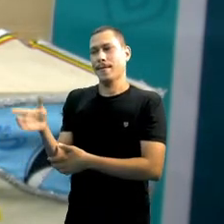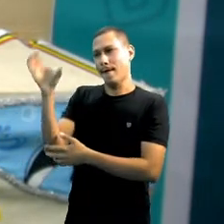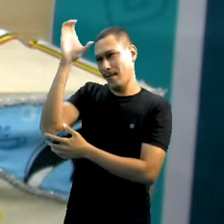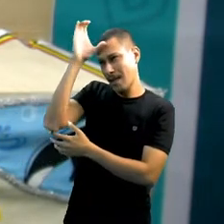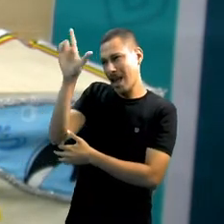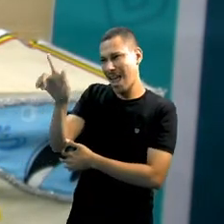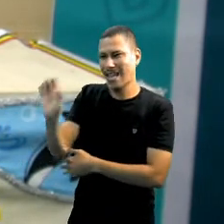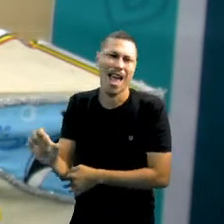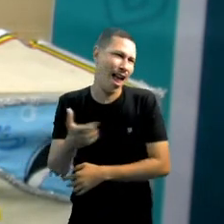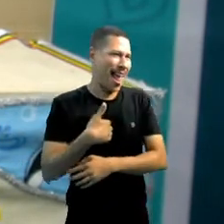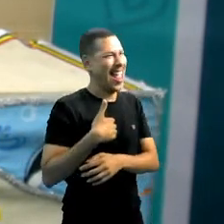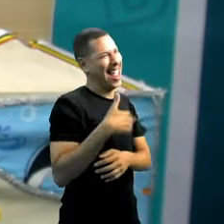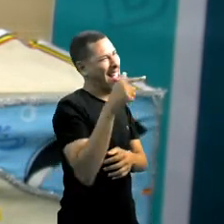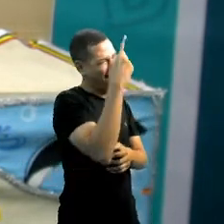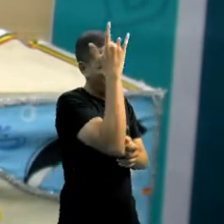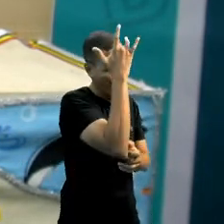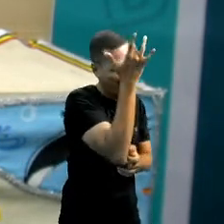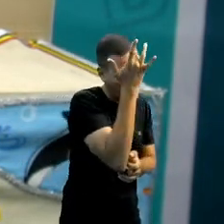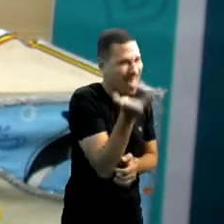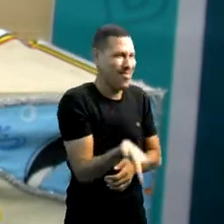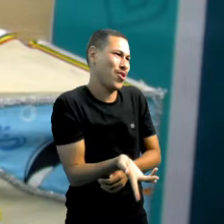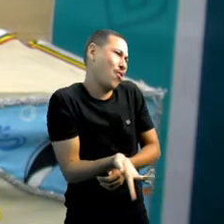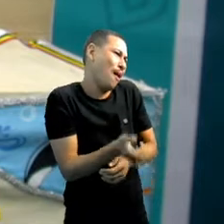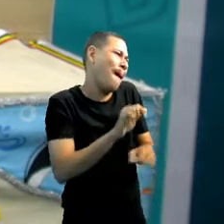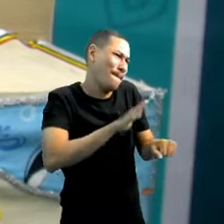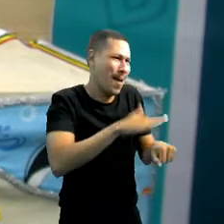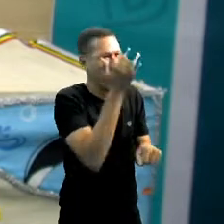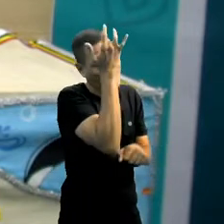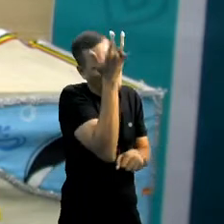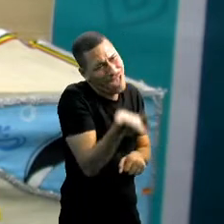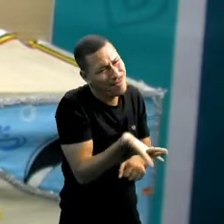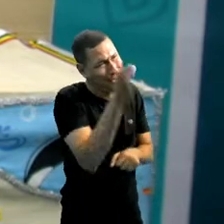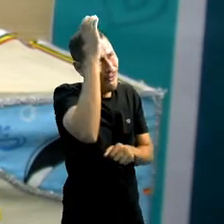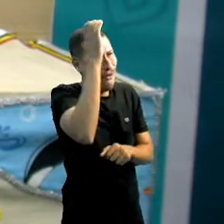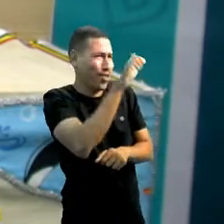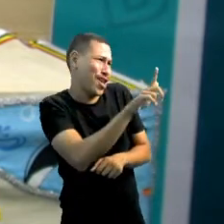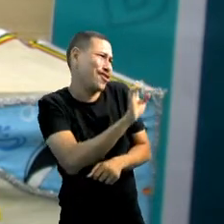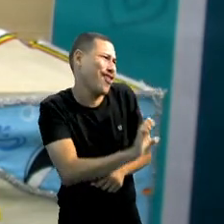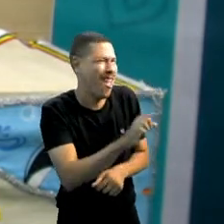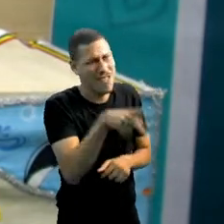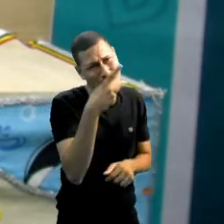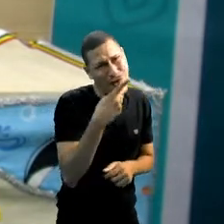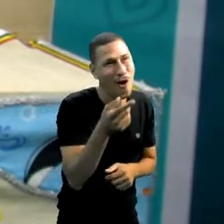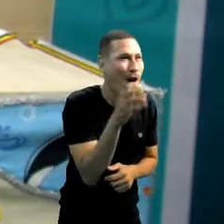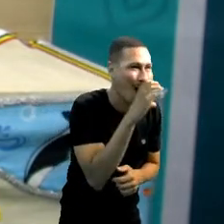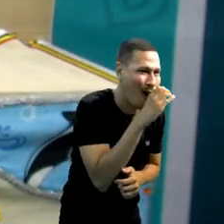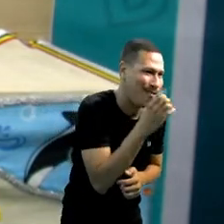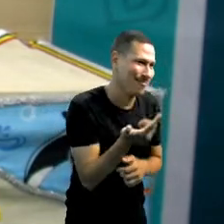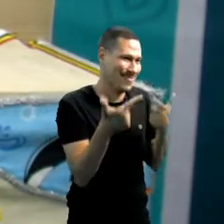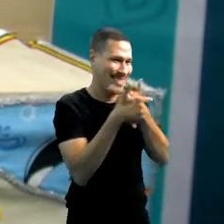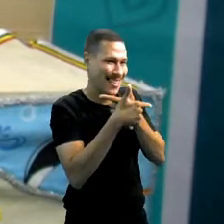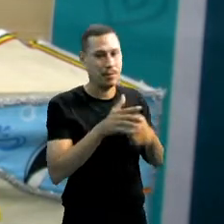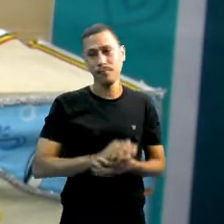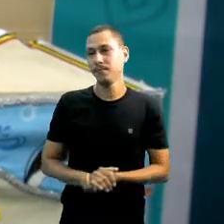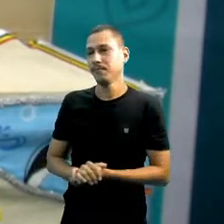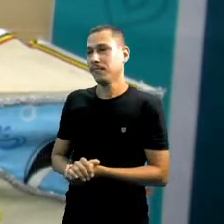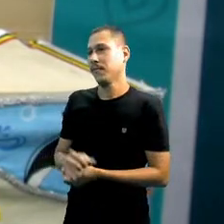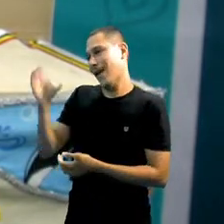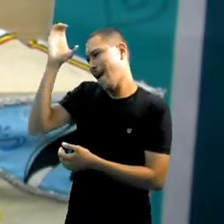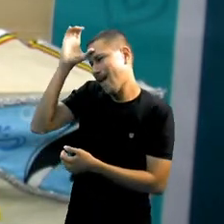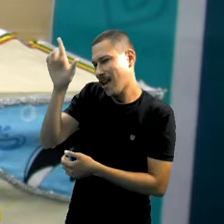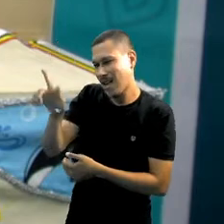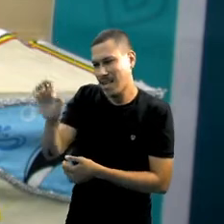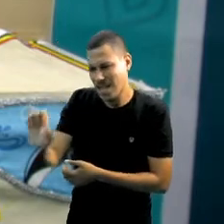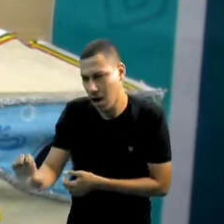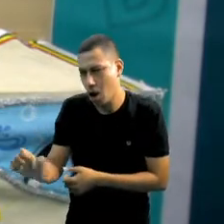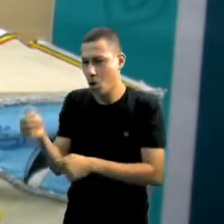É mais fácil, né, Tia Lê? Isso, é mais fácil. Tia G, a senhora me disse que esse negócio é isso mesmo. Tia G, ela